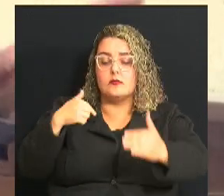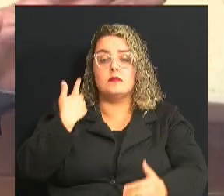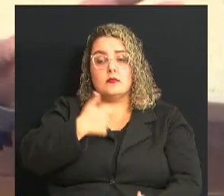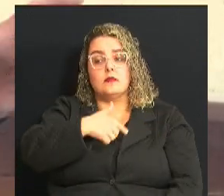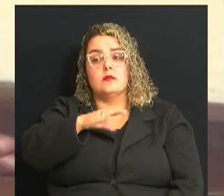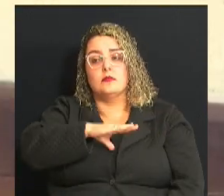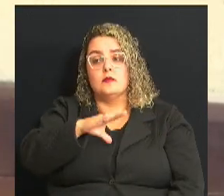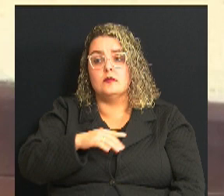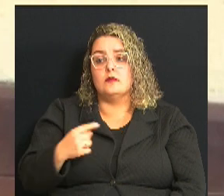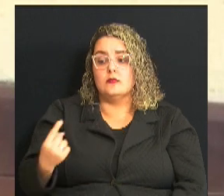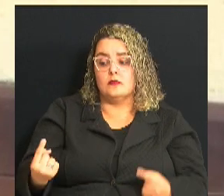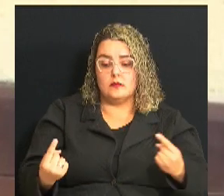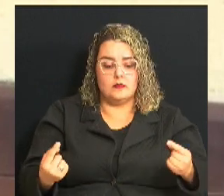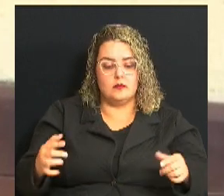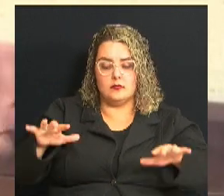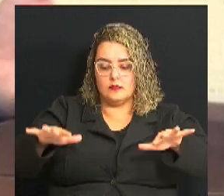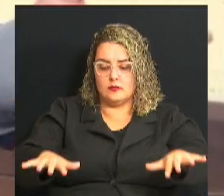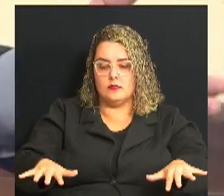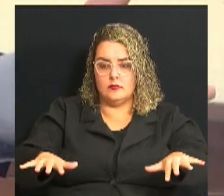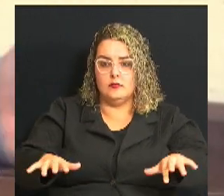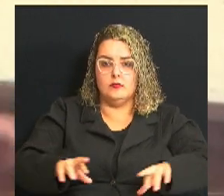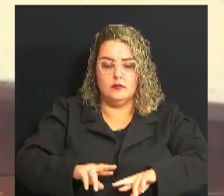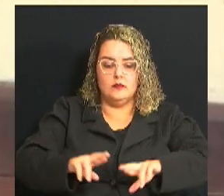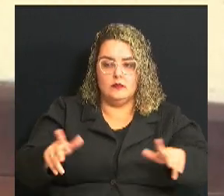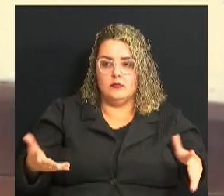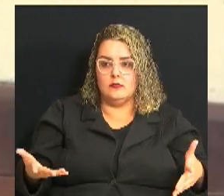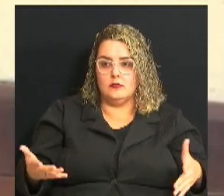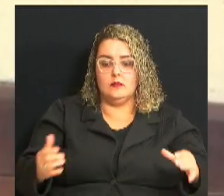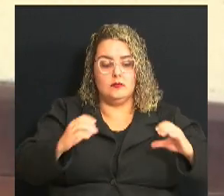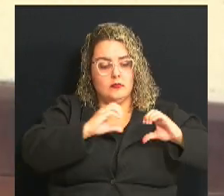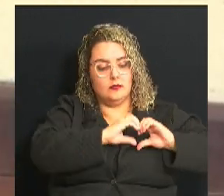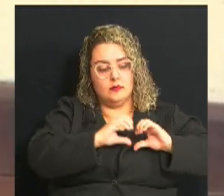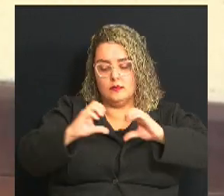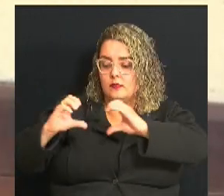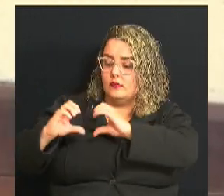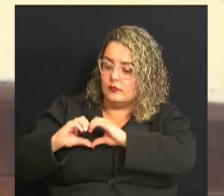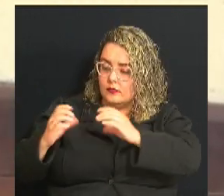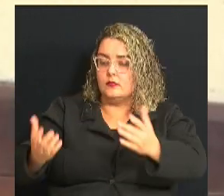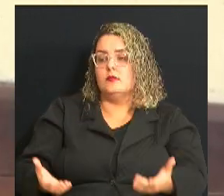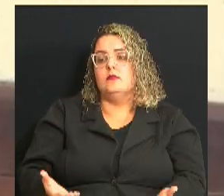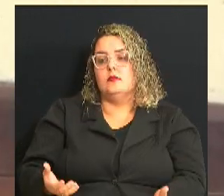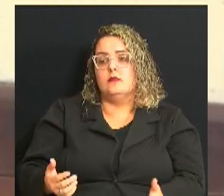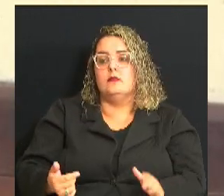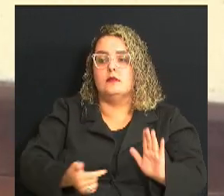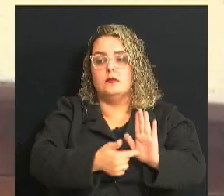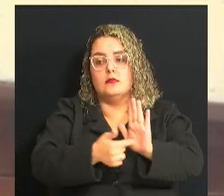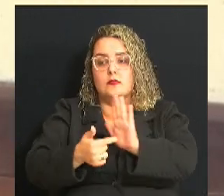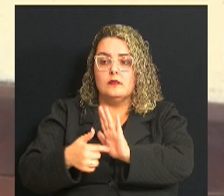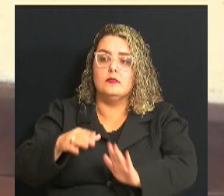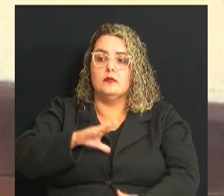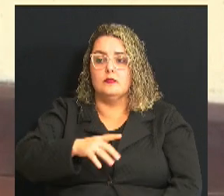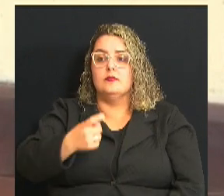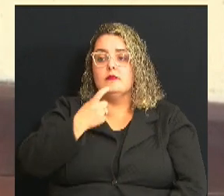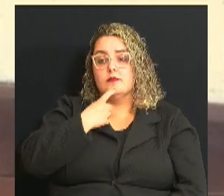cada um numa área, mas pelo amor que vocês demonstraram e demonstram ter pela cidade,